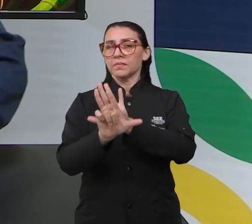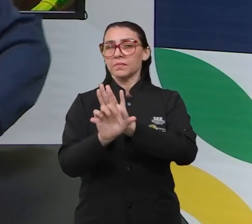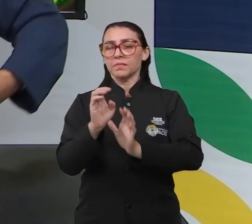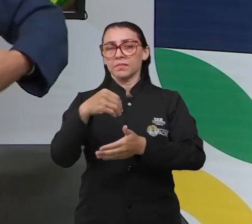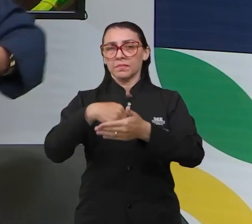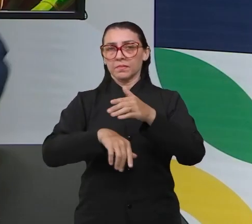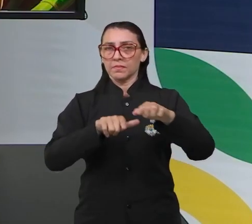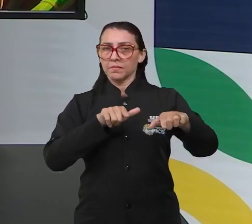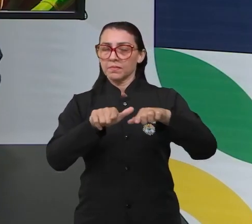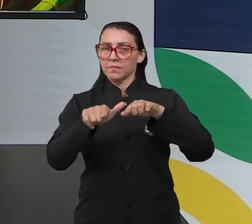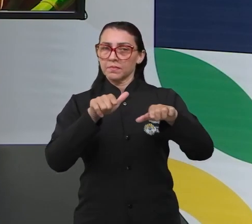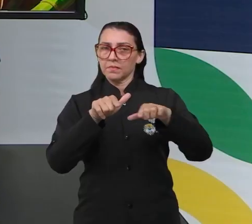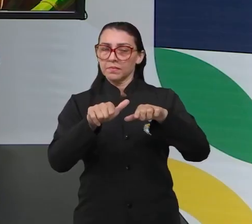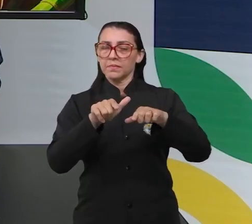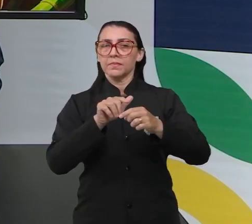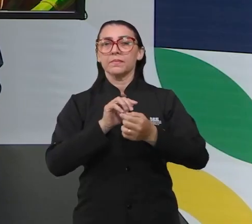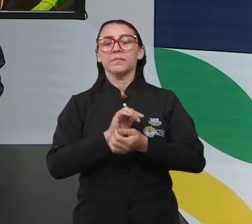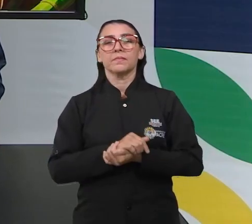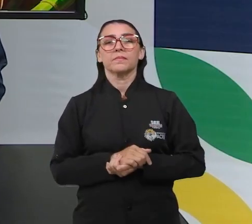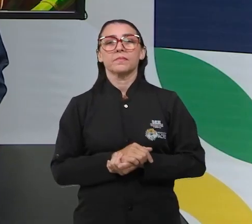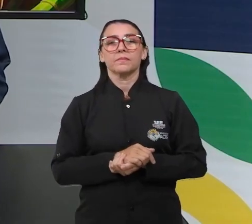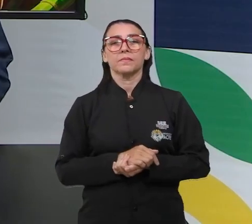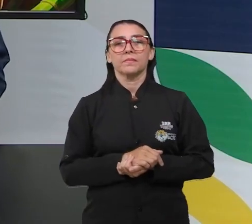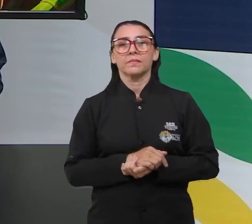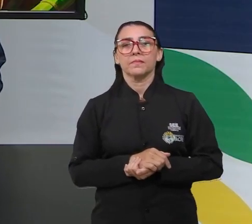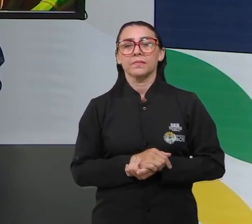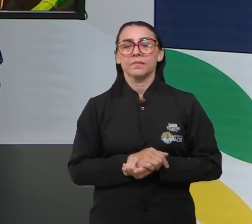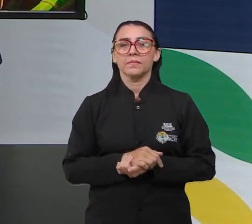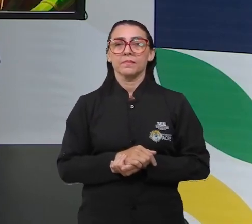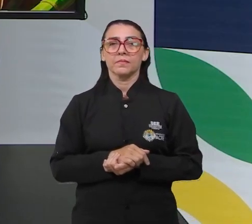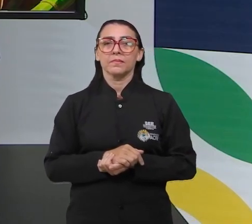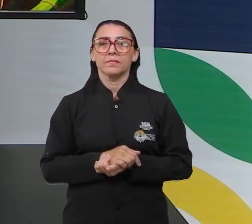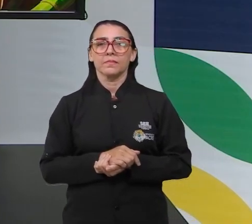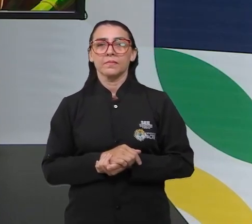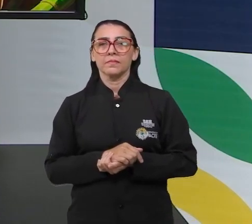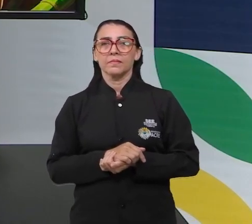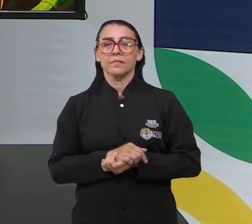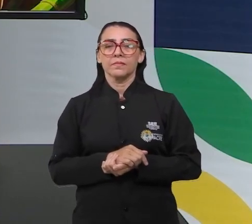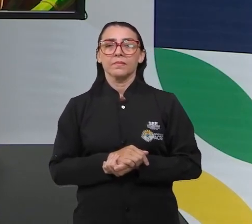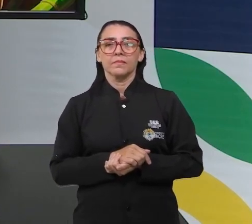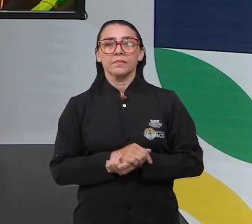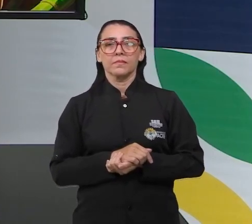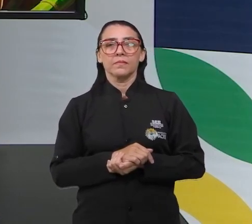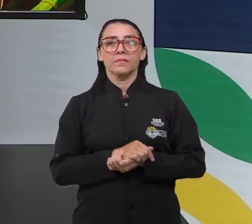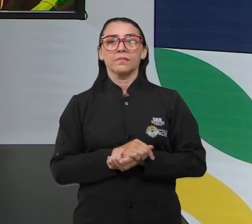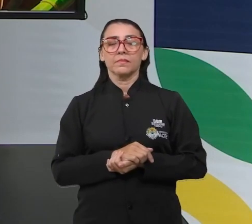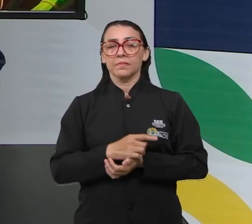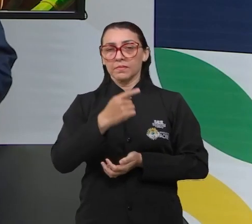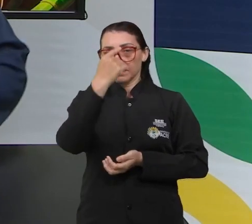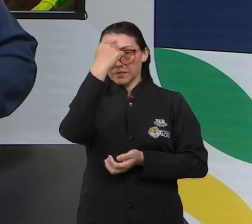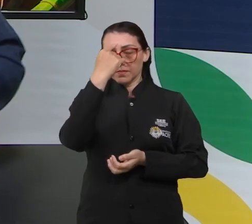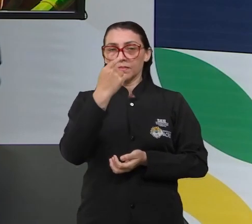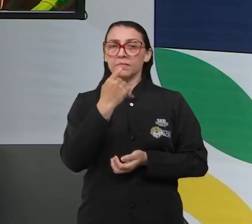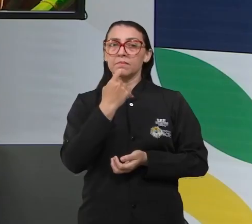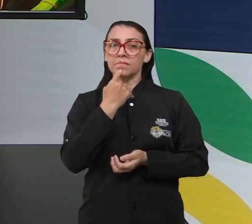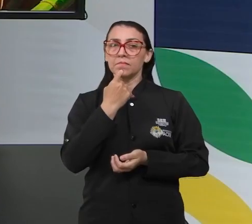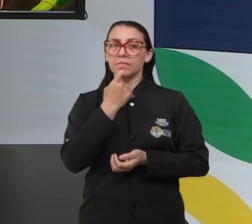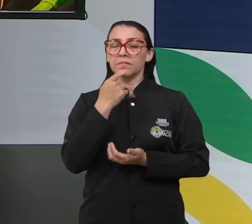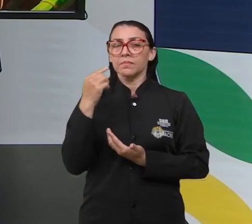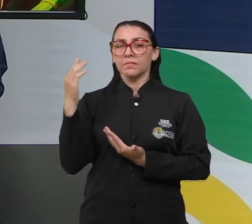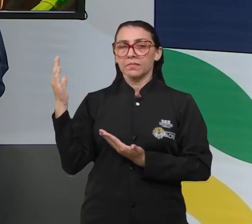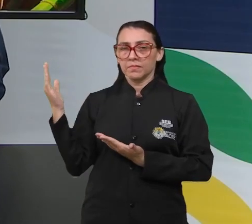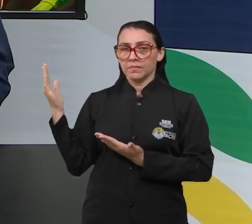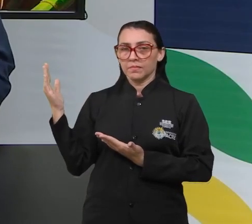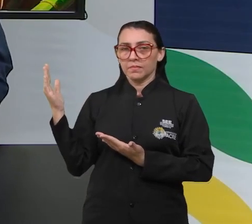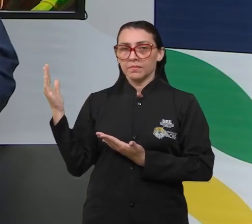trabalhistas resguardados aí pelo empregado. Ok, pessoal? Então, Aqui é uma imagem do retrato aí do que